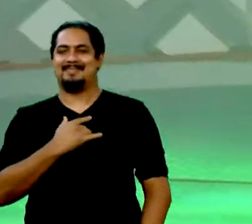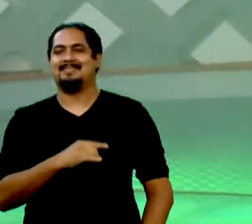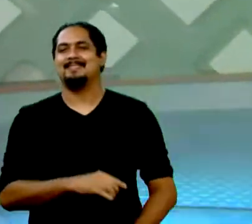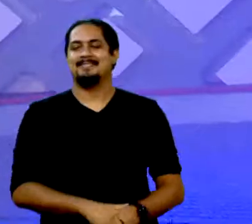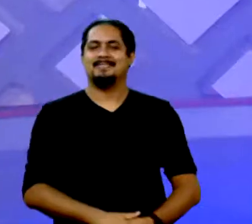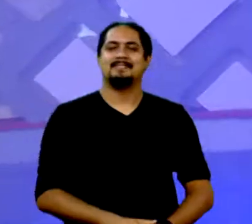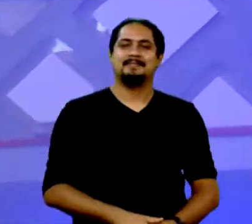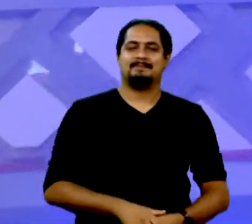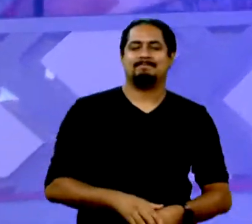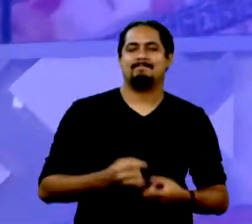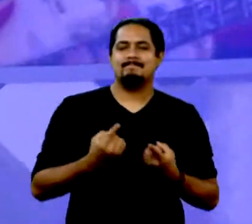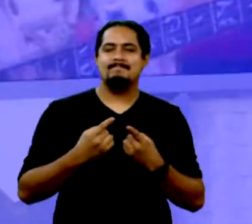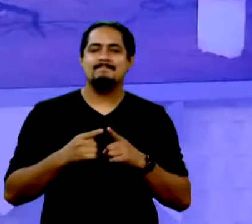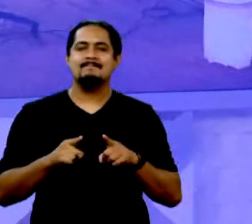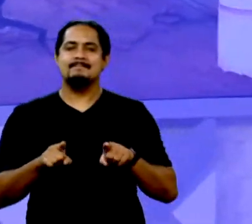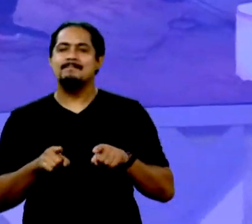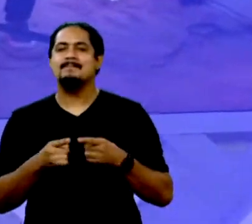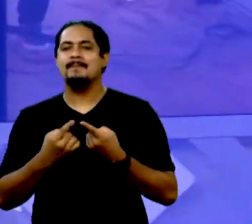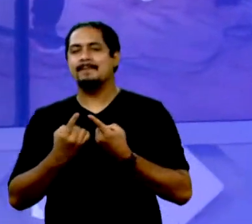Algo mais,